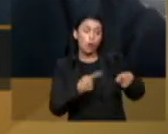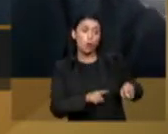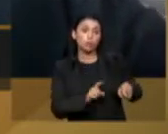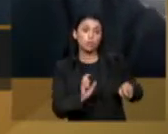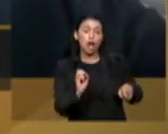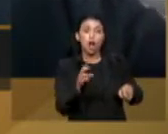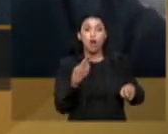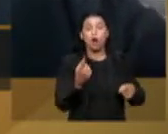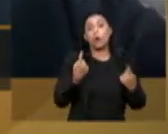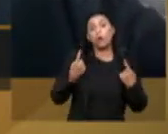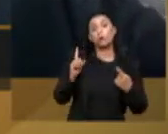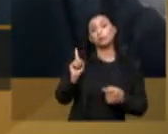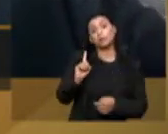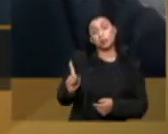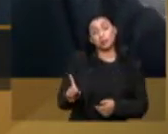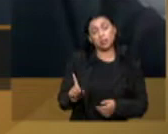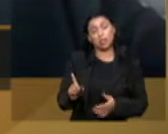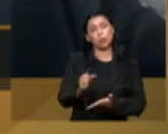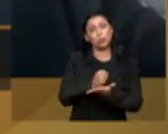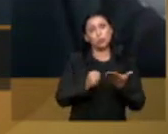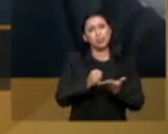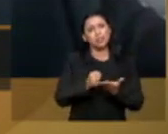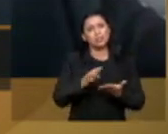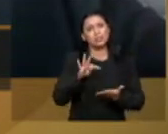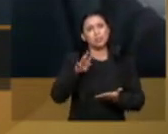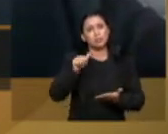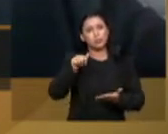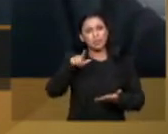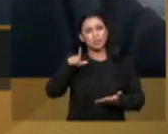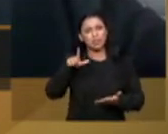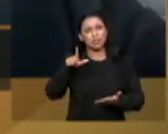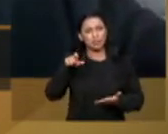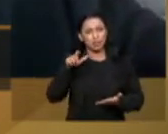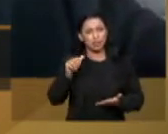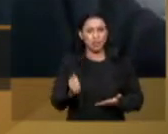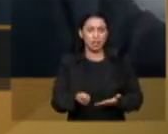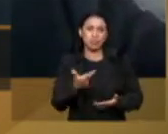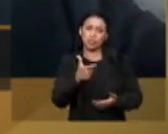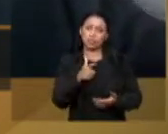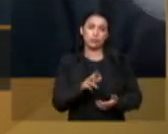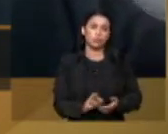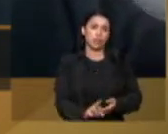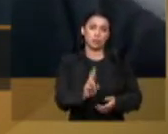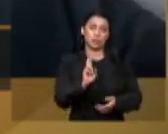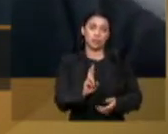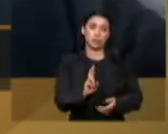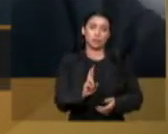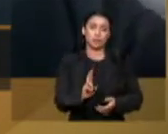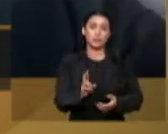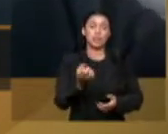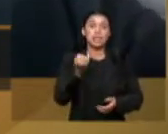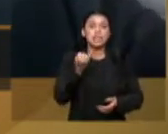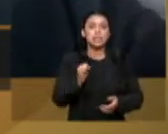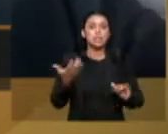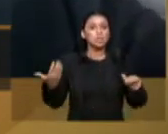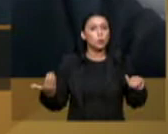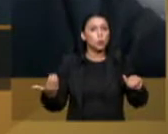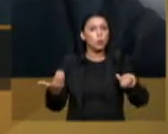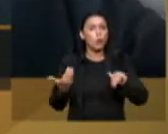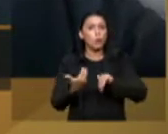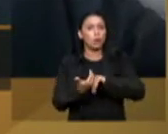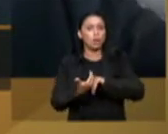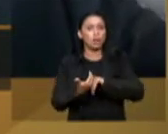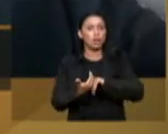o princípio de que não há taxação sem representação. Se o Congresso